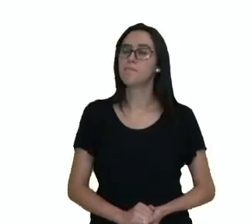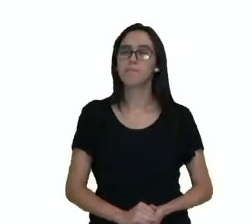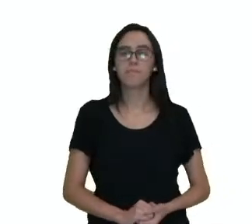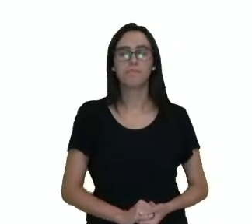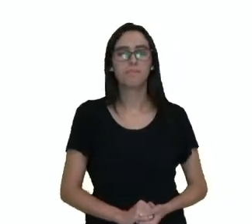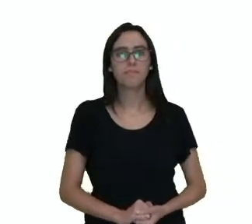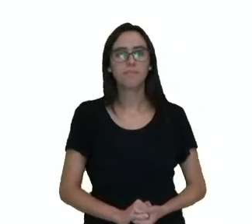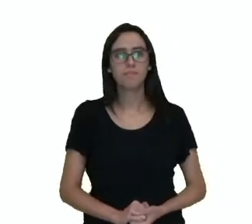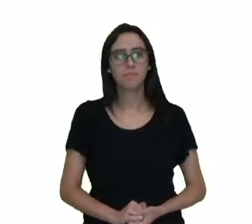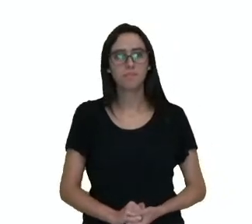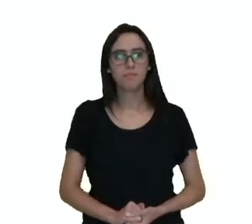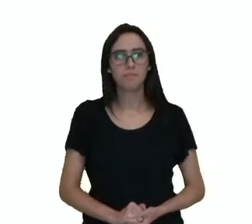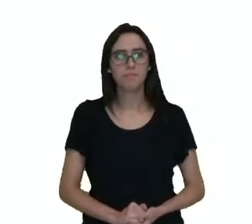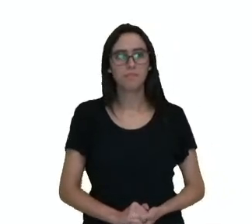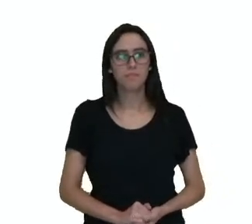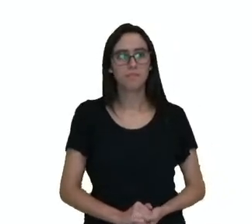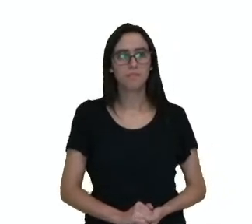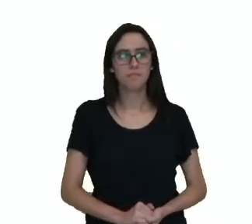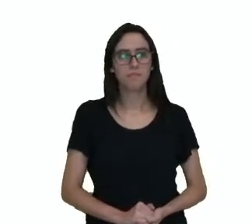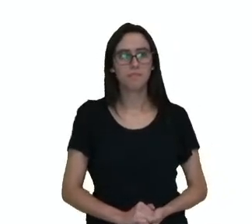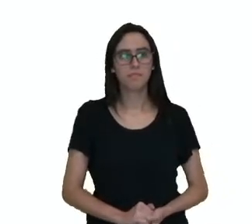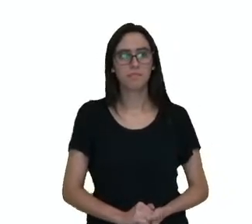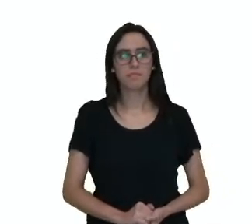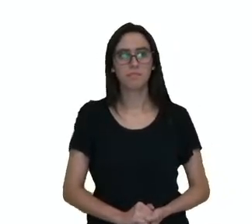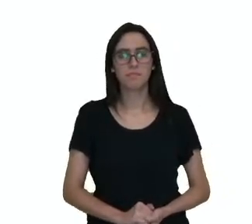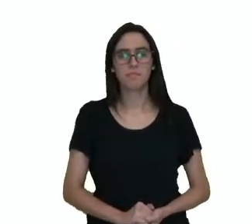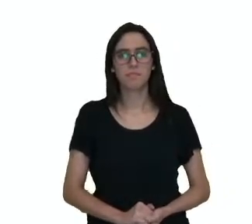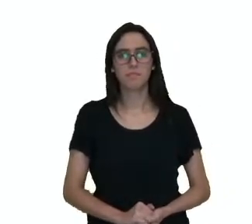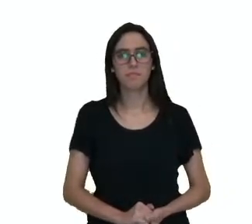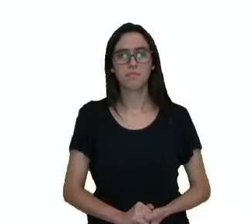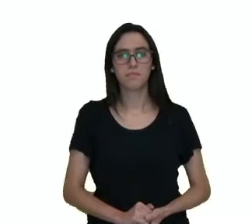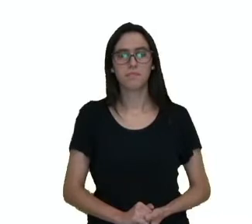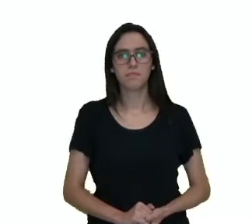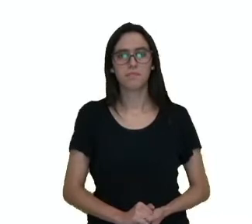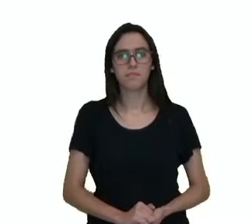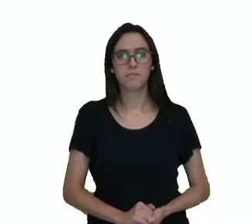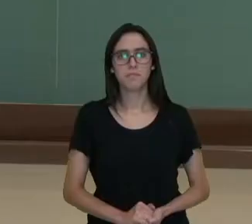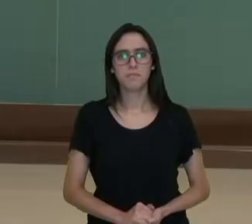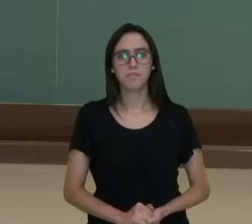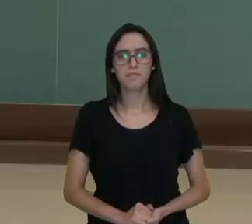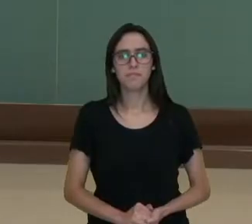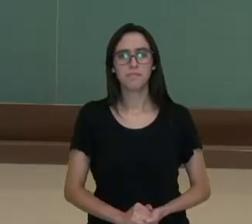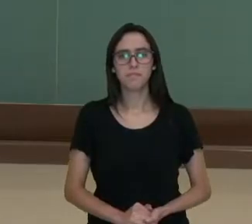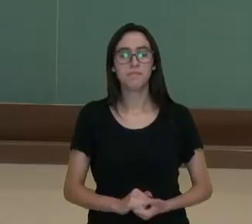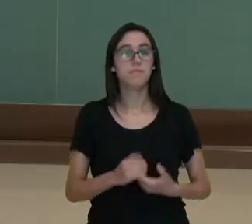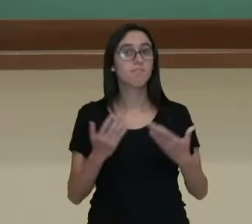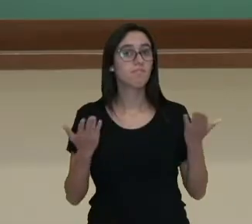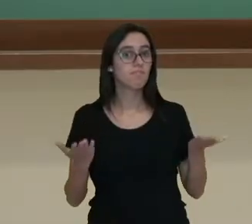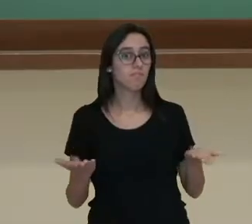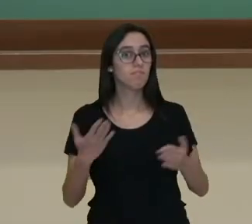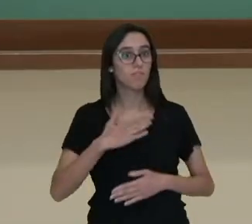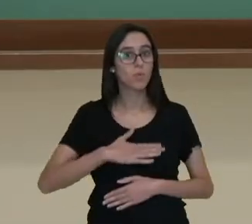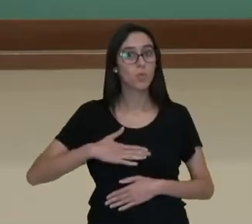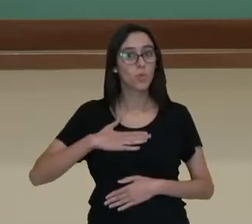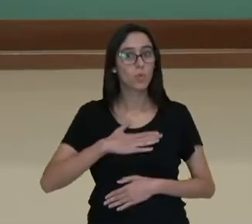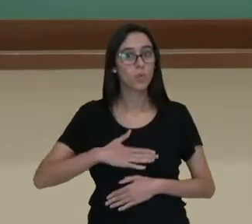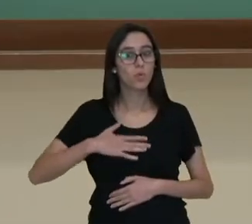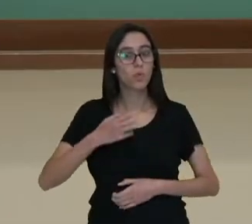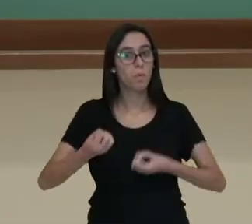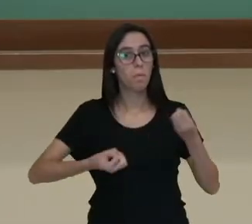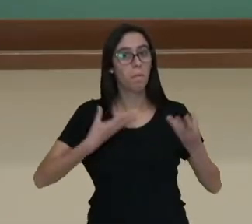sapato. Deprisa, amapola, que te van pisando. E aí, gostaram do